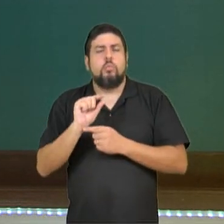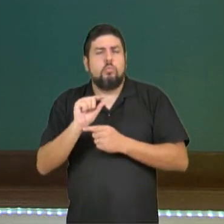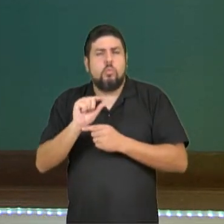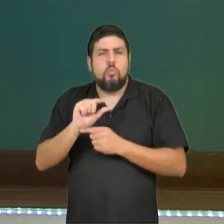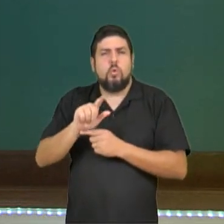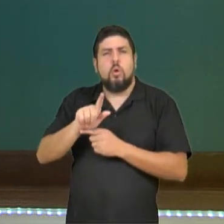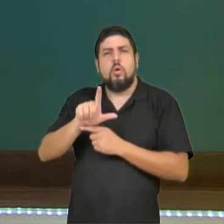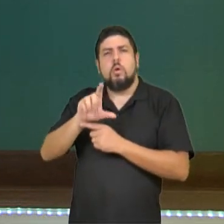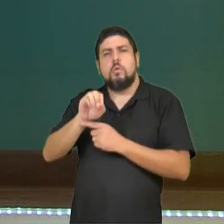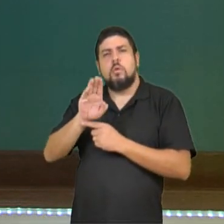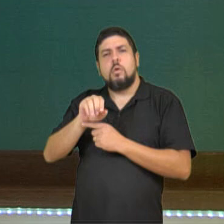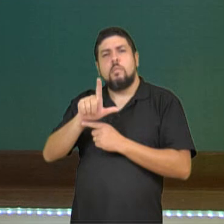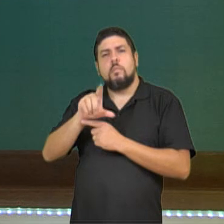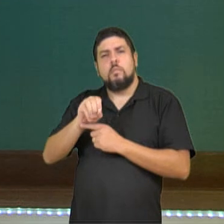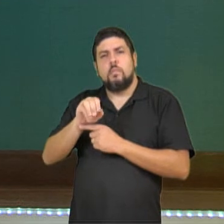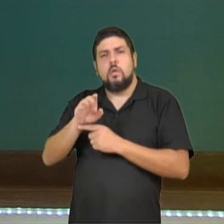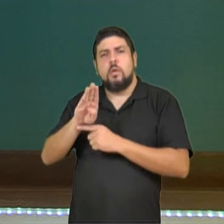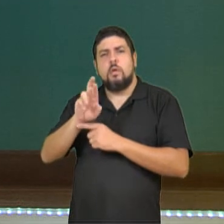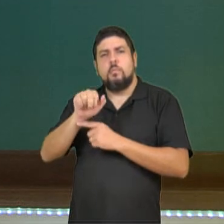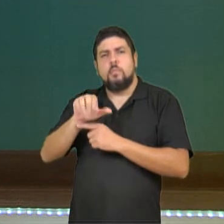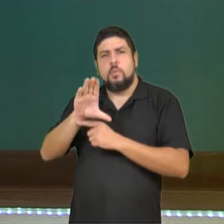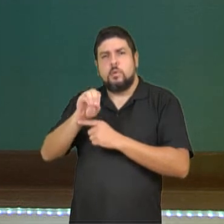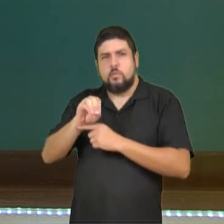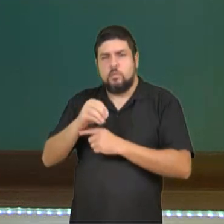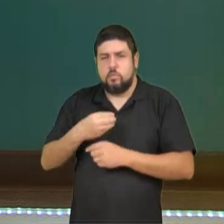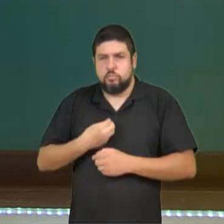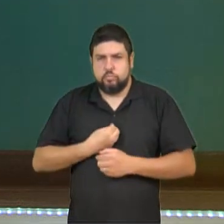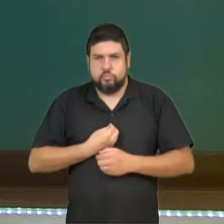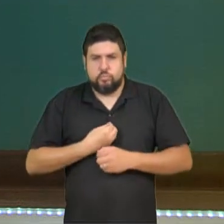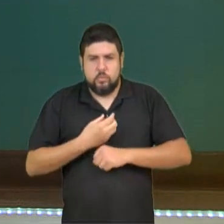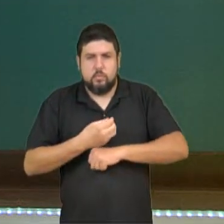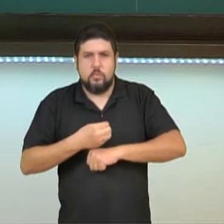nós temos. Essa é a função dessa glândula.